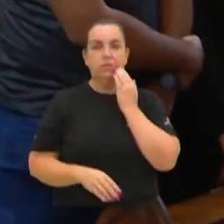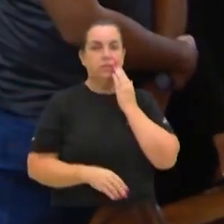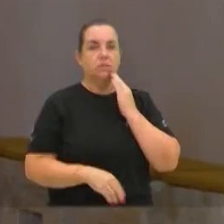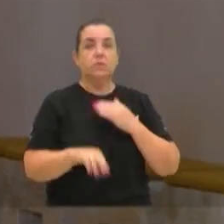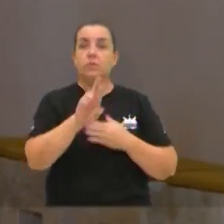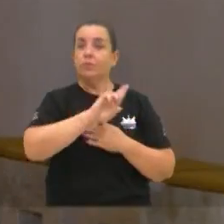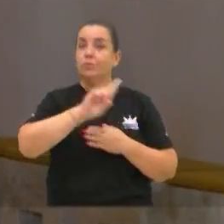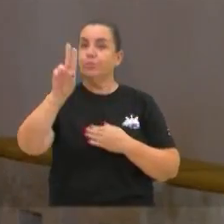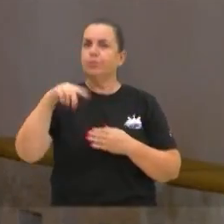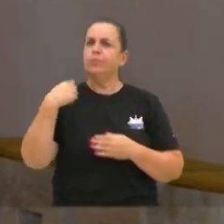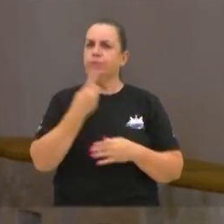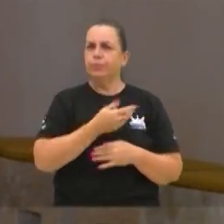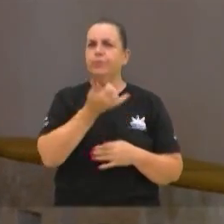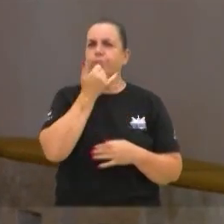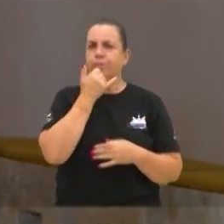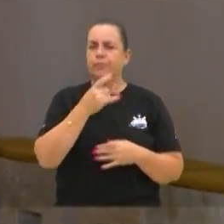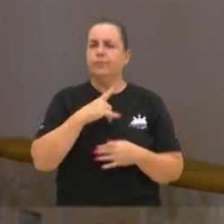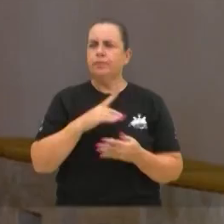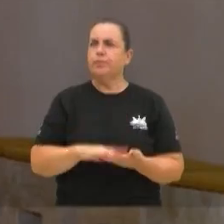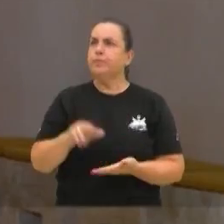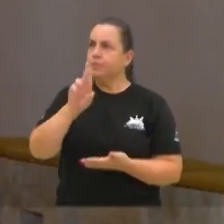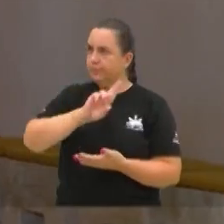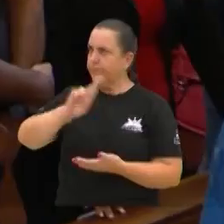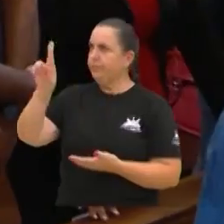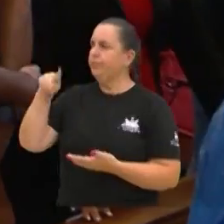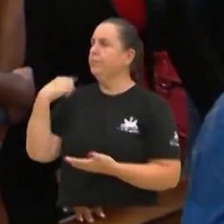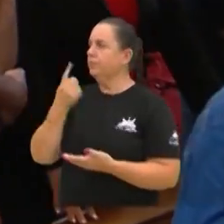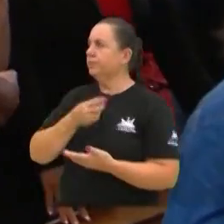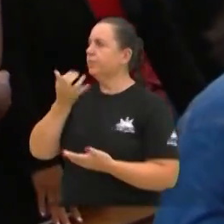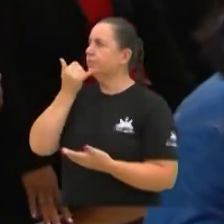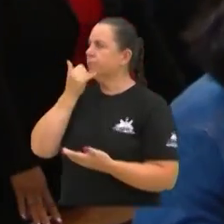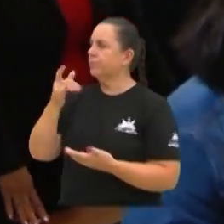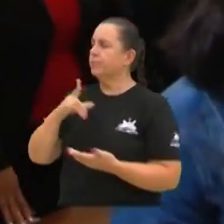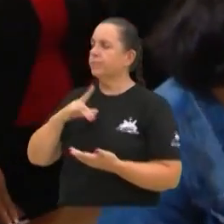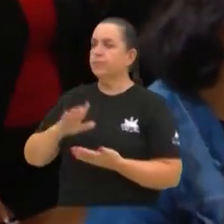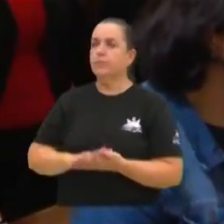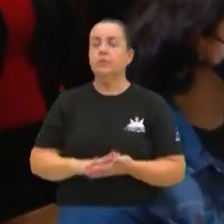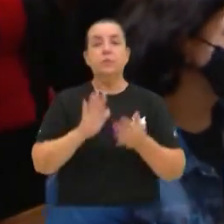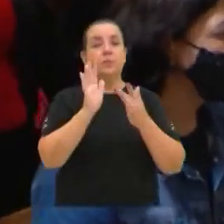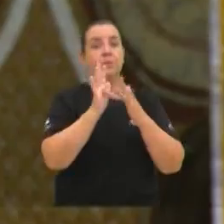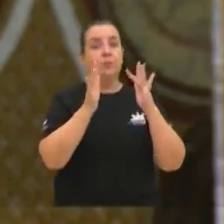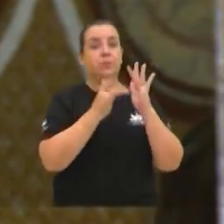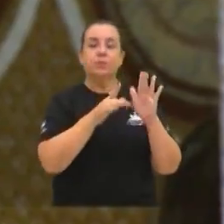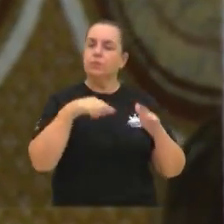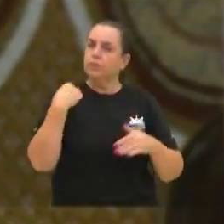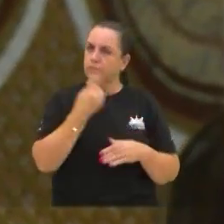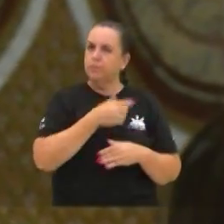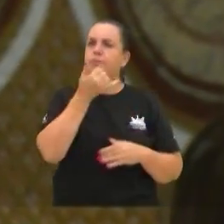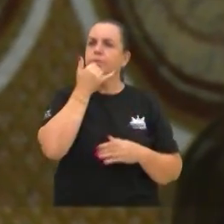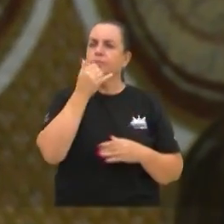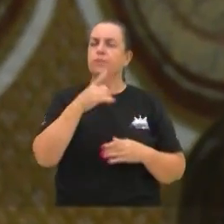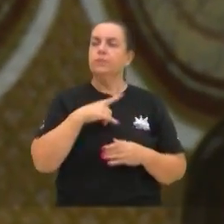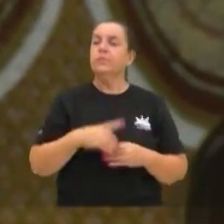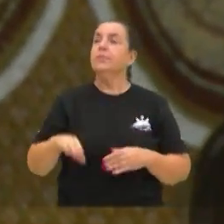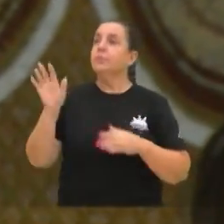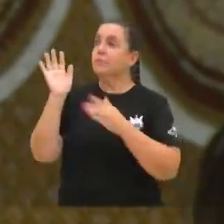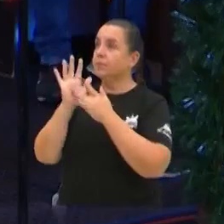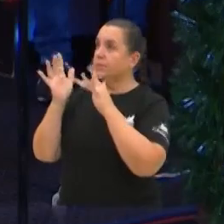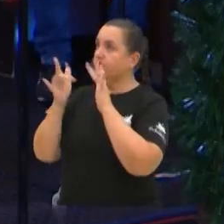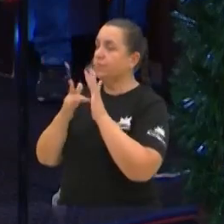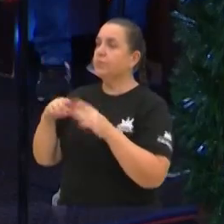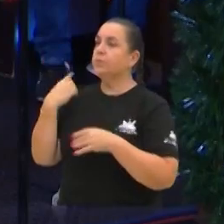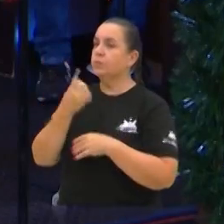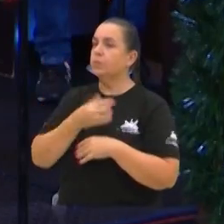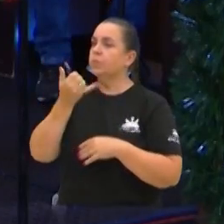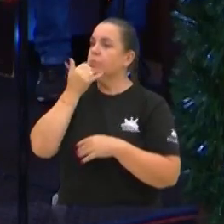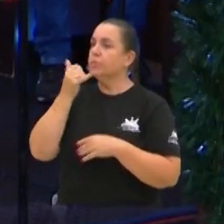Amém. Senhor, tende piedade de nós. Senhor, tende piedade de nós. Cristo, tende piedade de nós.